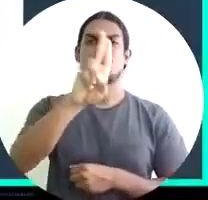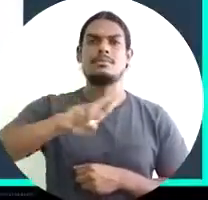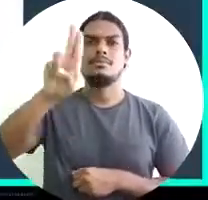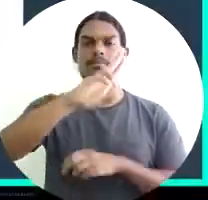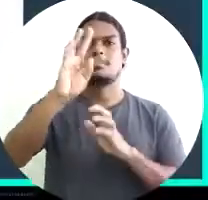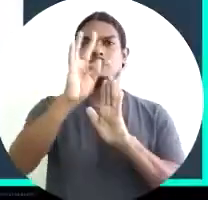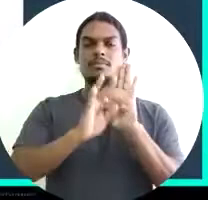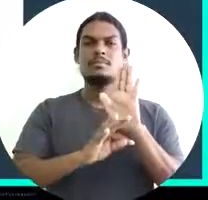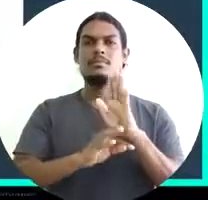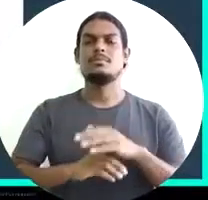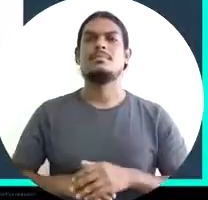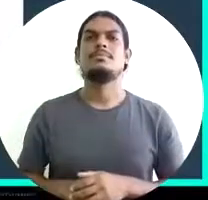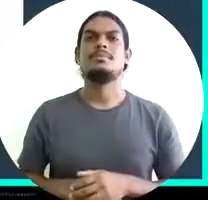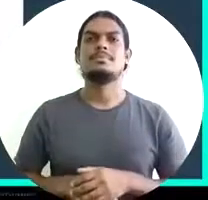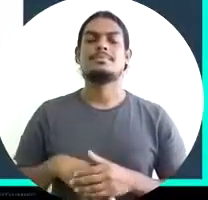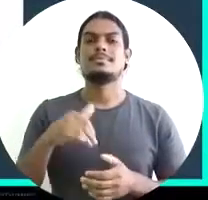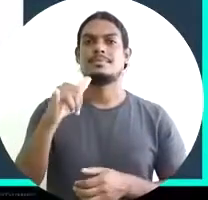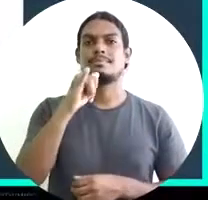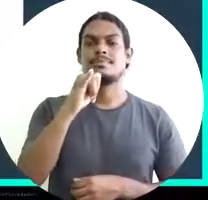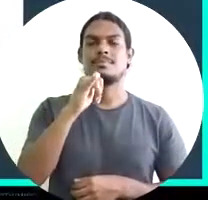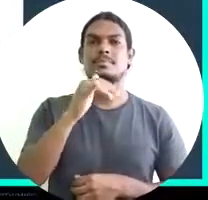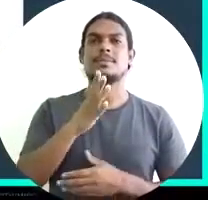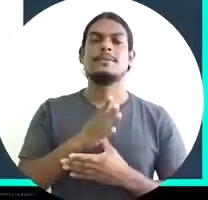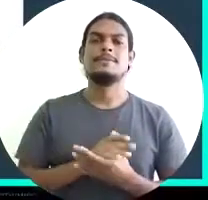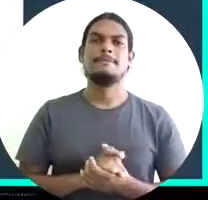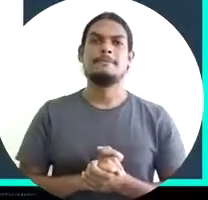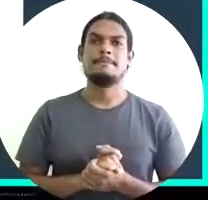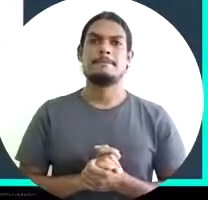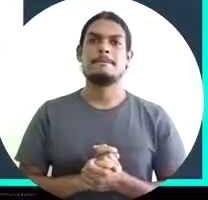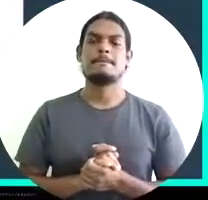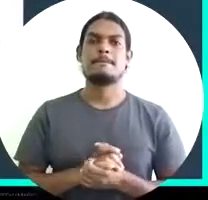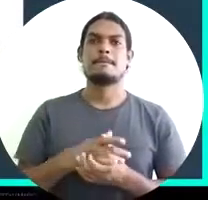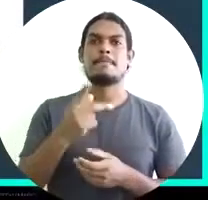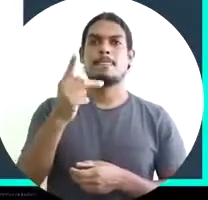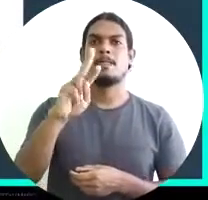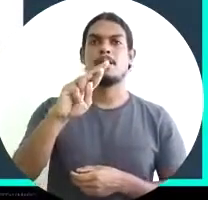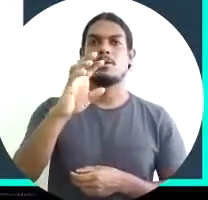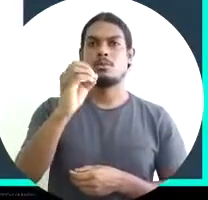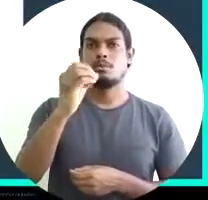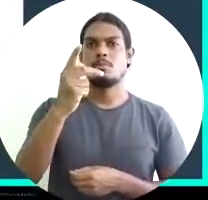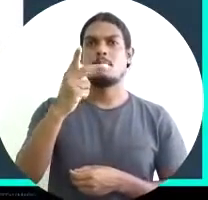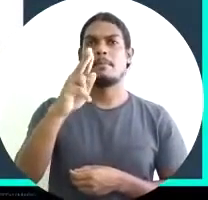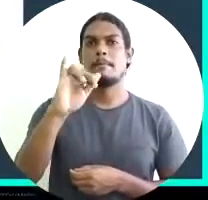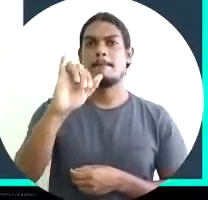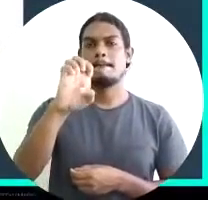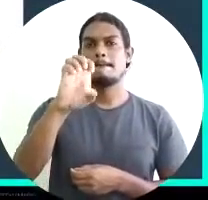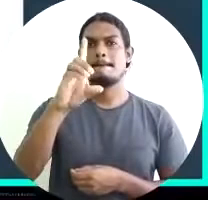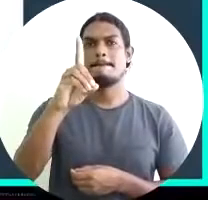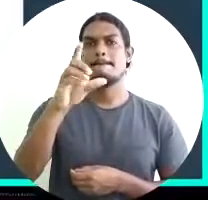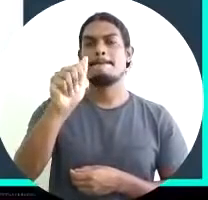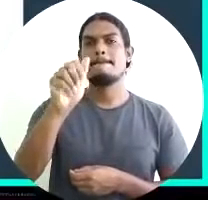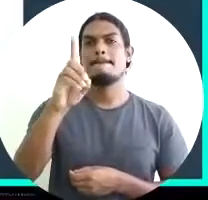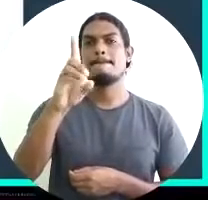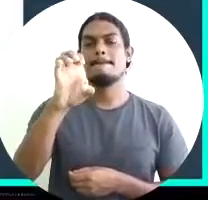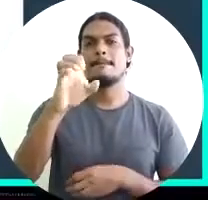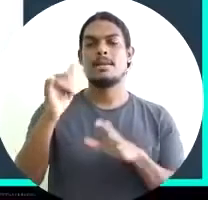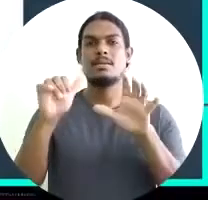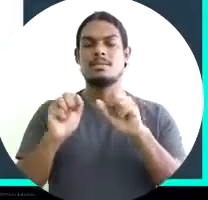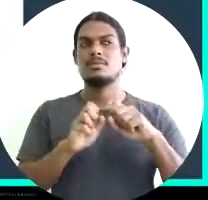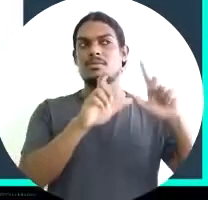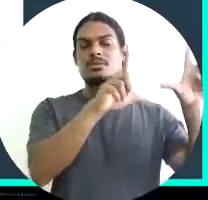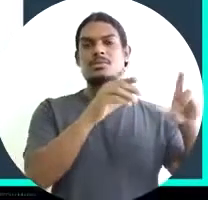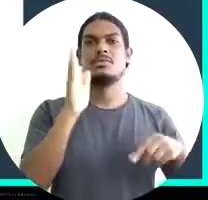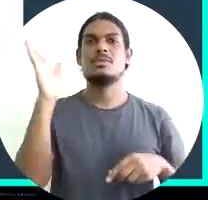certo? No exemplo aí, logo abaixo das nossas propriedades, a descrição das nossas propriedades no slide, a gente tem a